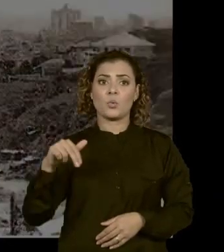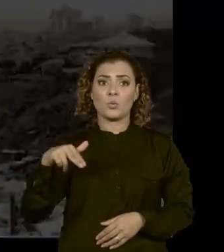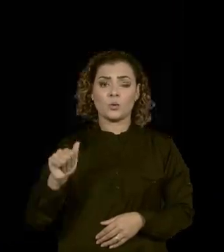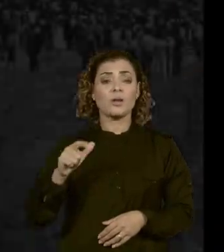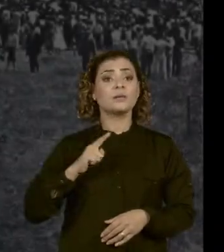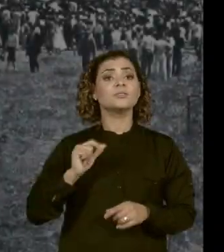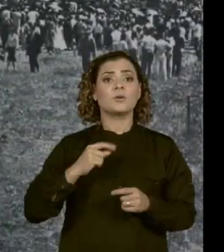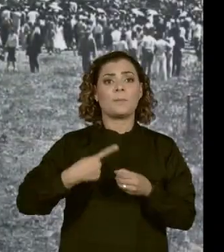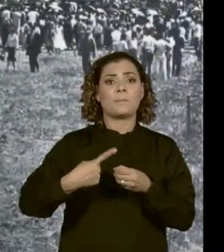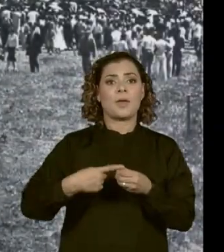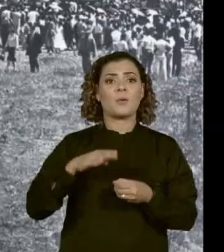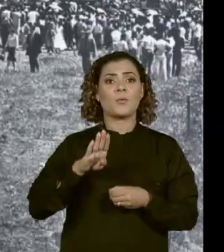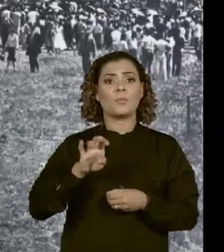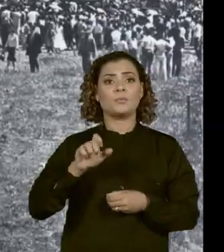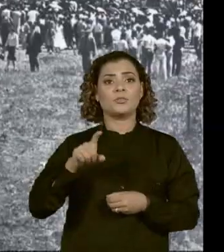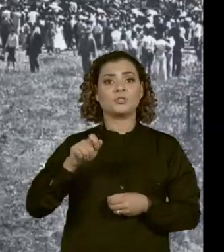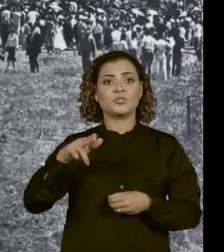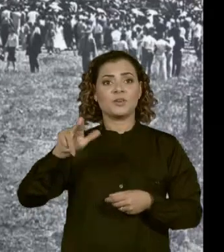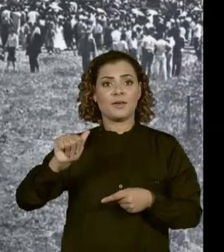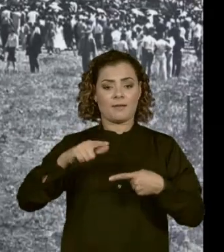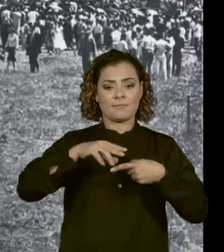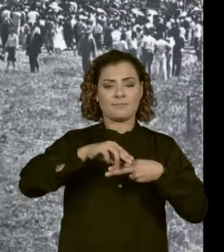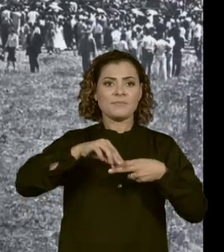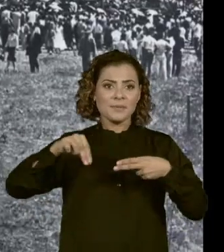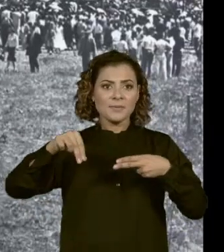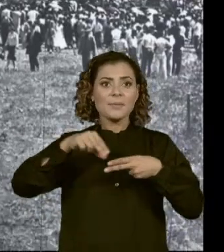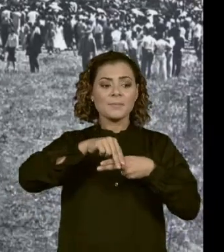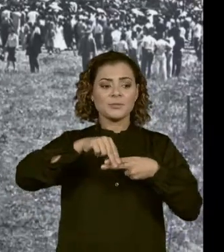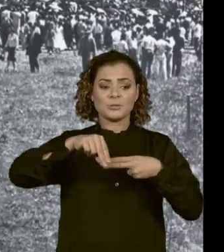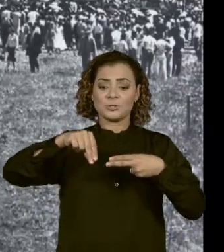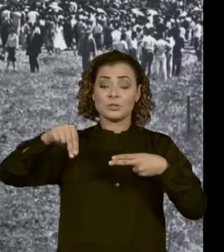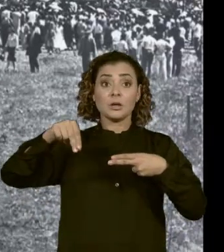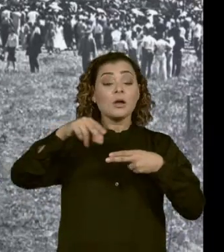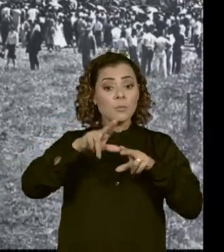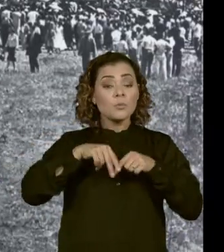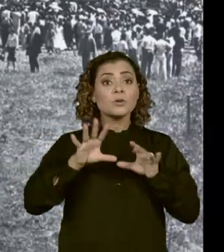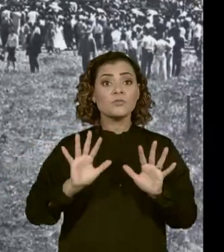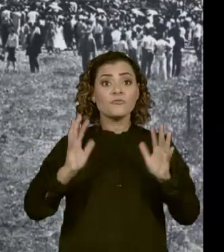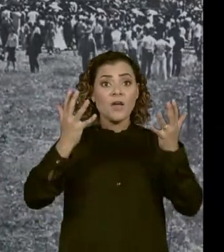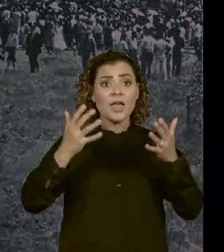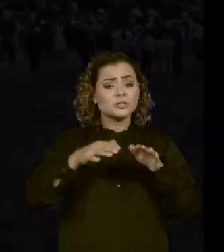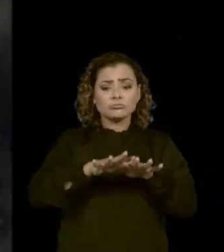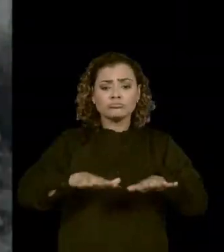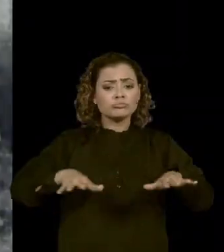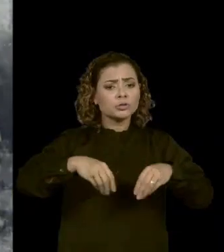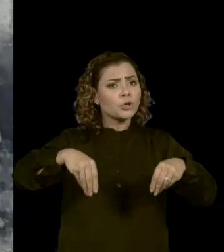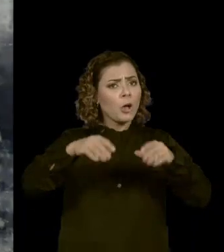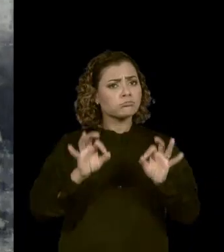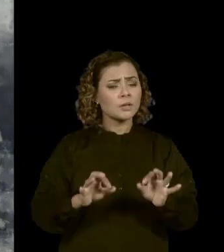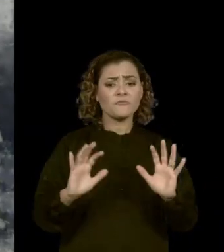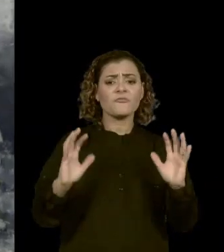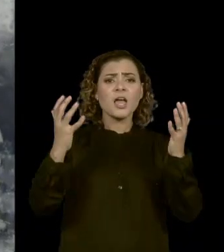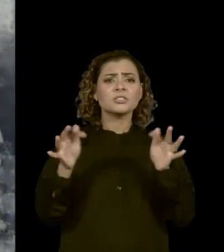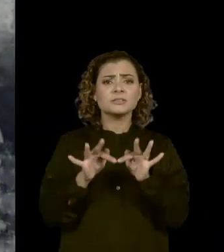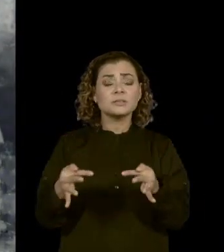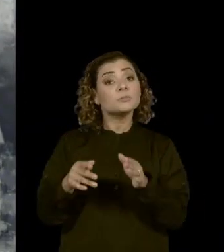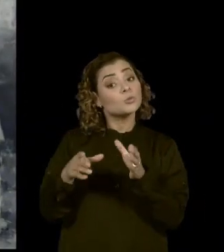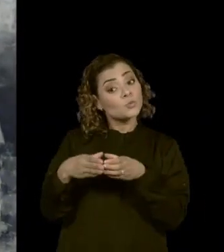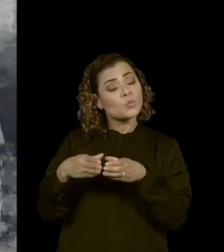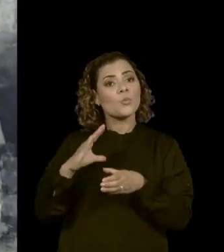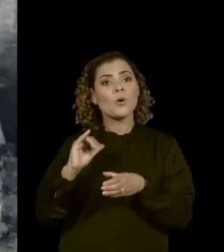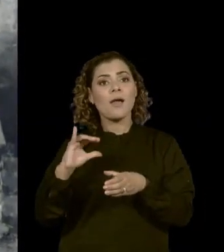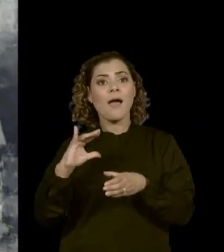Lusitana, bem próximo ao chamado Quilombo da Saracura. Isso na época em que o rio Saracura ainda corria a